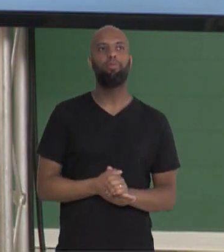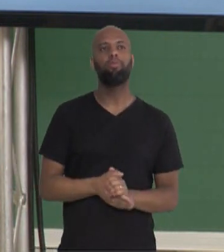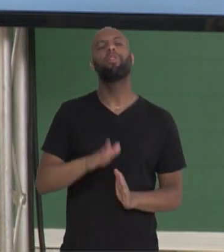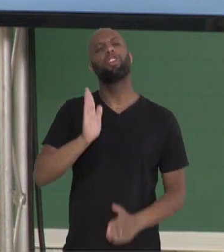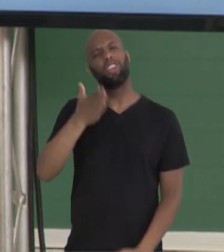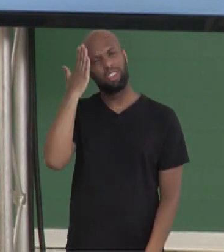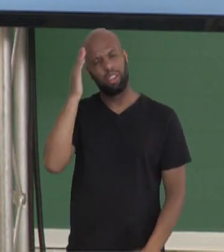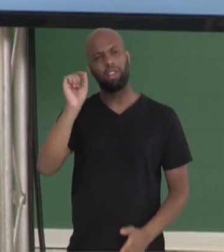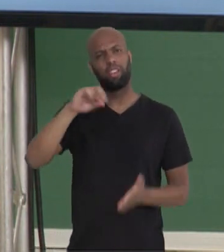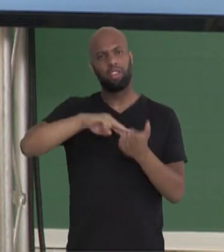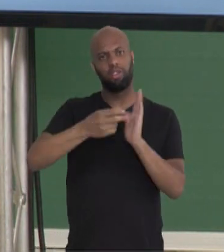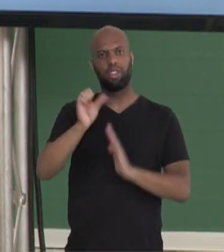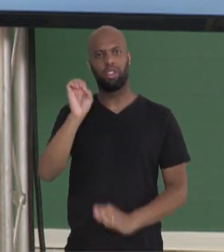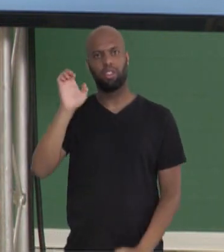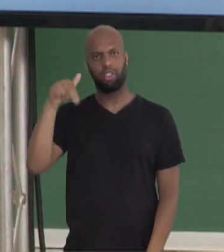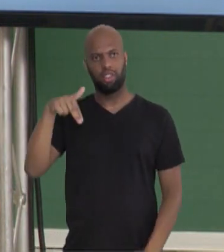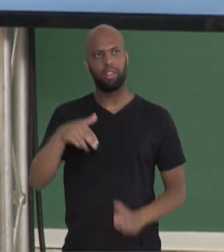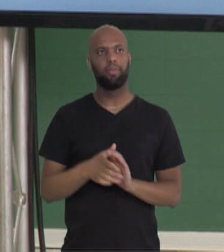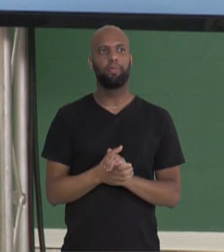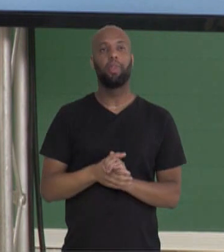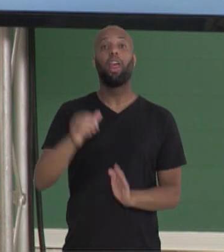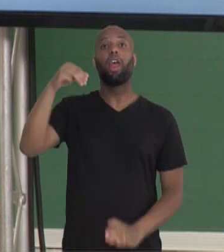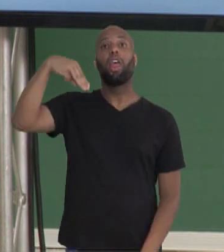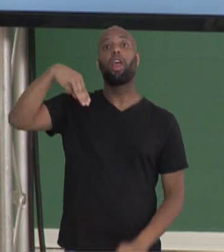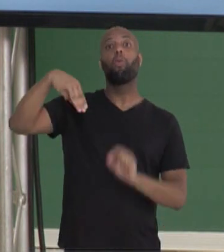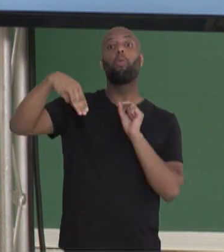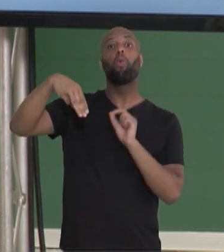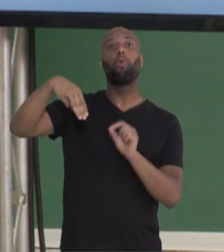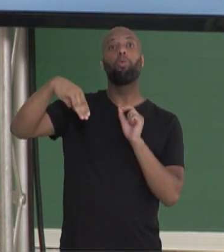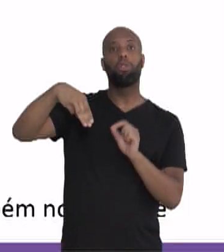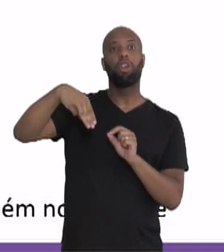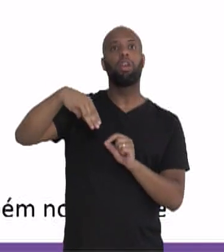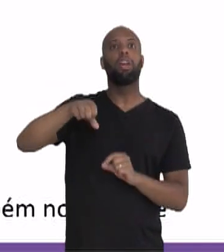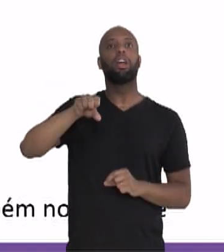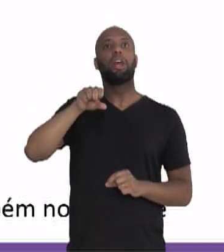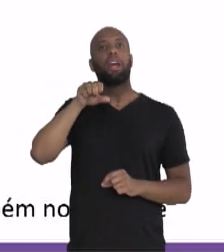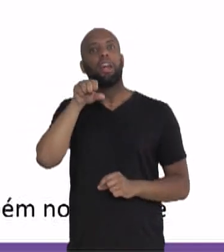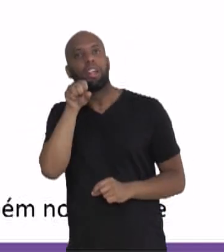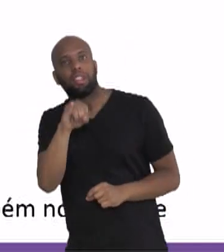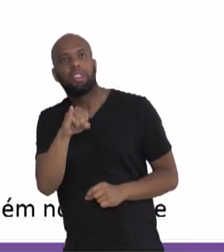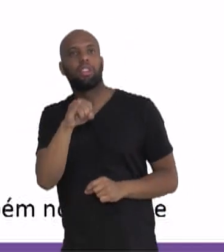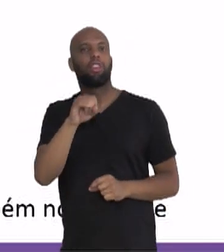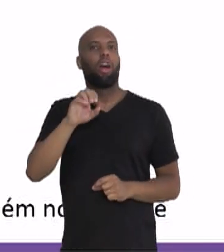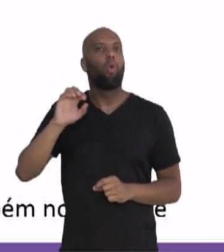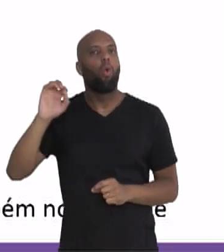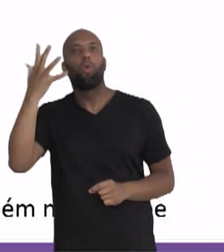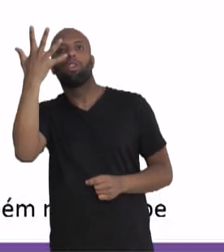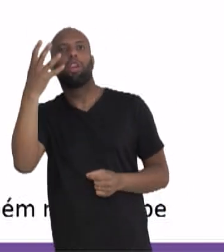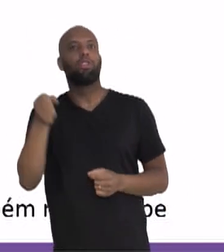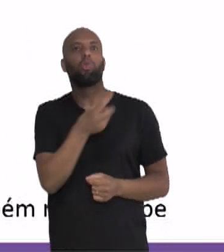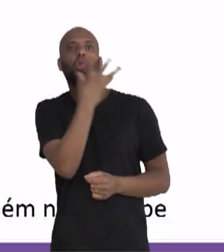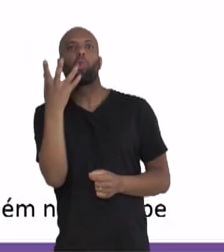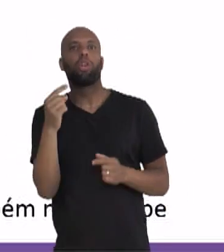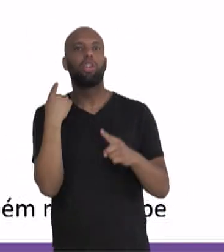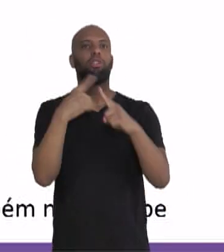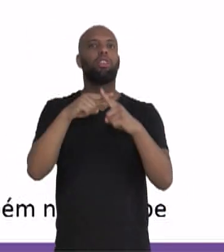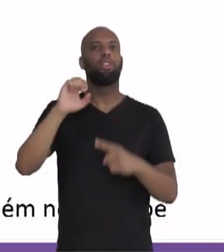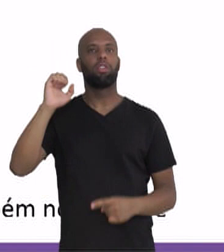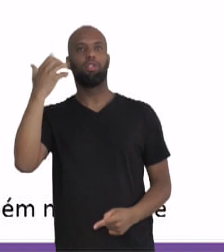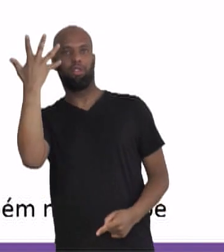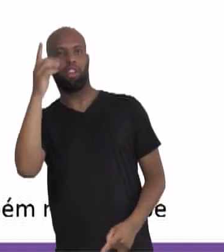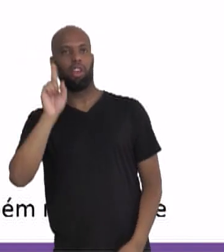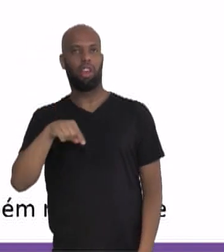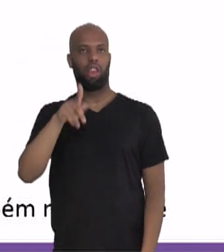está estudando e o m. O m define o período, tá? O período de uma função a gente também já vai ver como que a gente